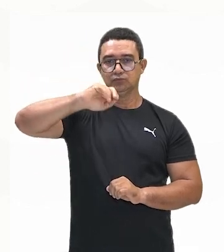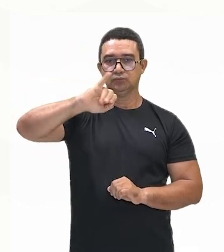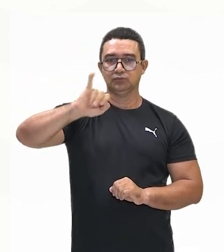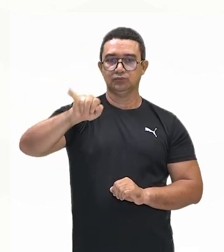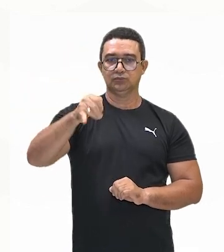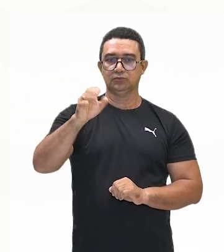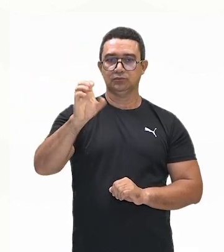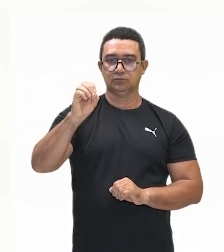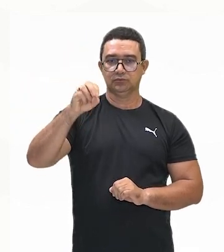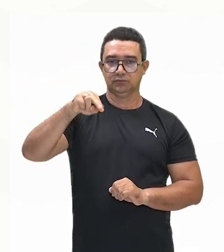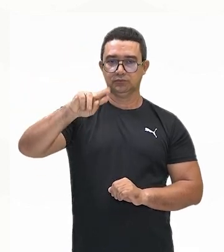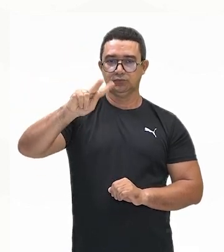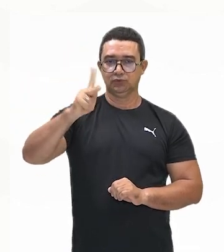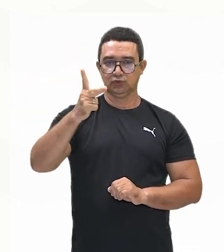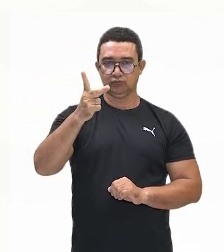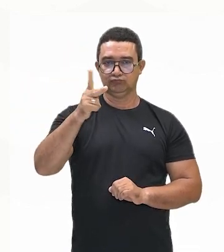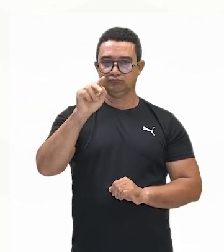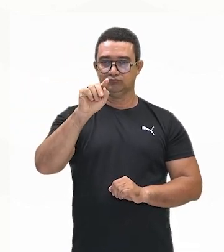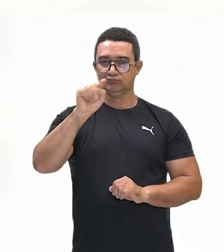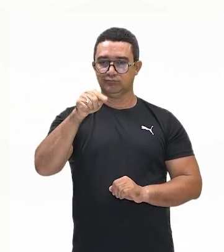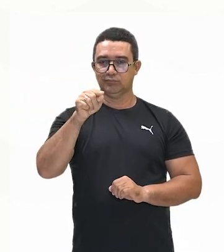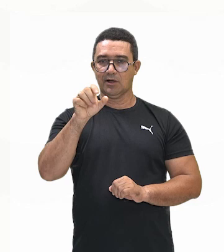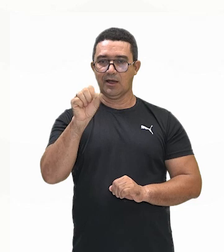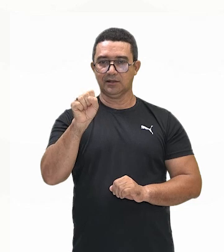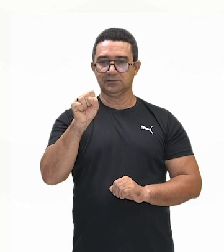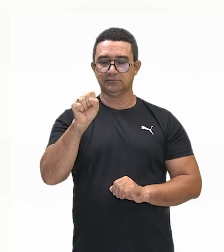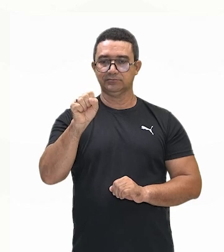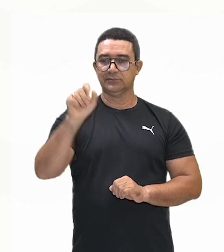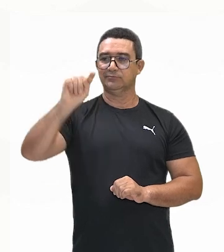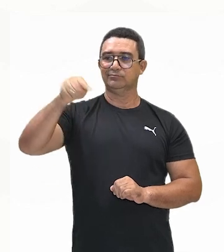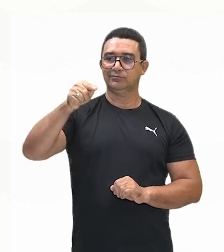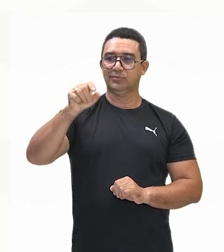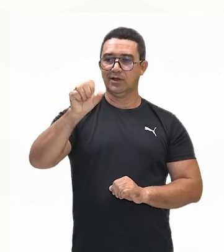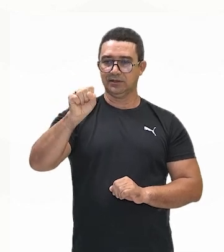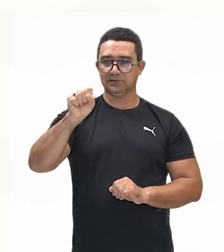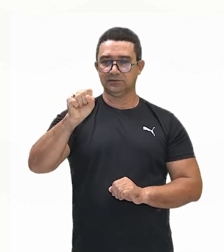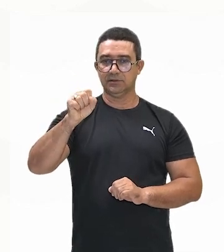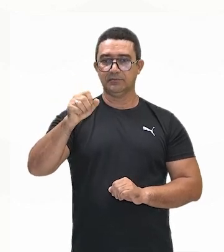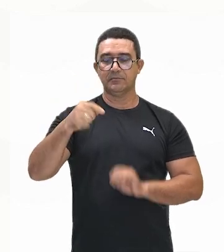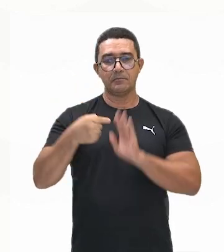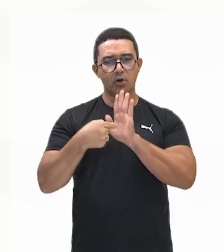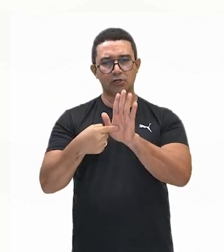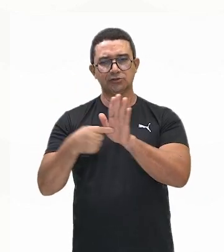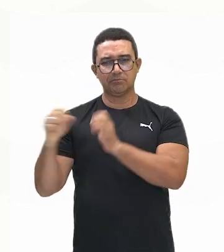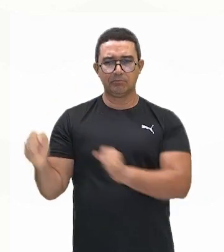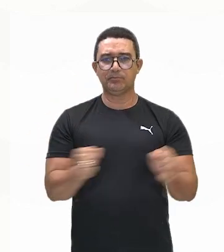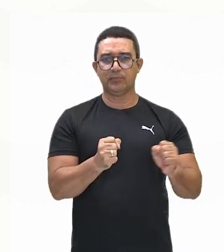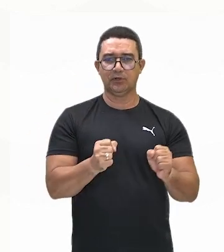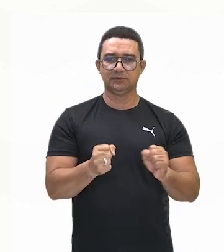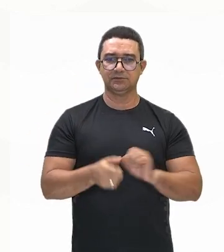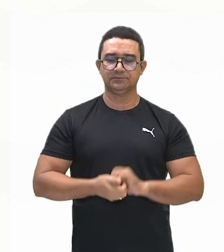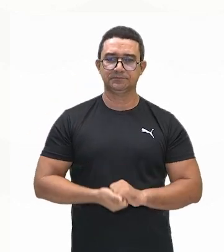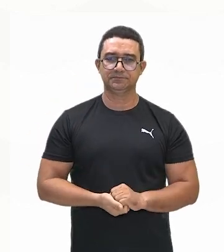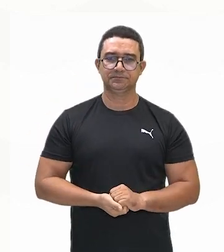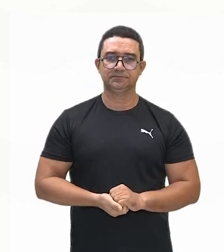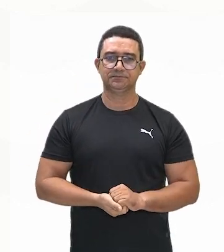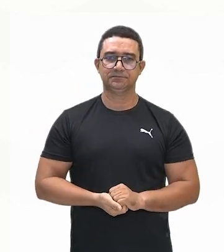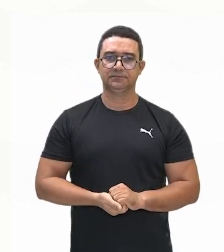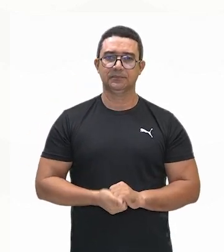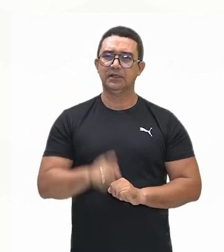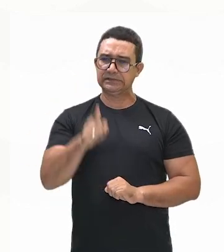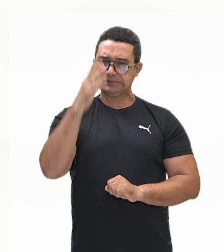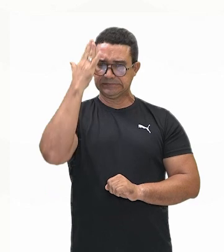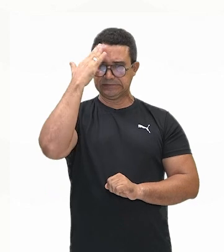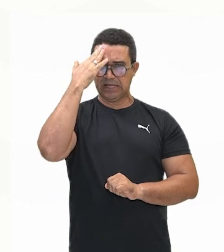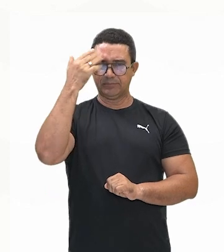forma do apóstrofo sendo utilizado para indicar posse, no genitive case. Do you know where I can buy men's clothes? Você sabe